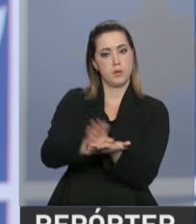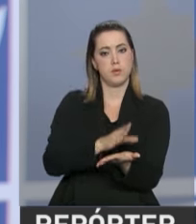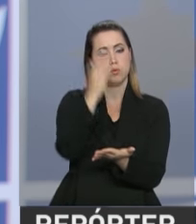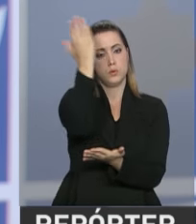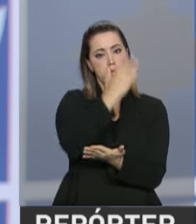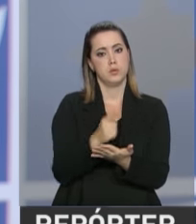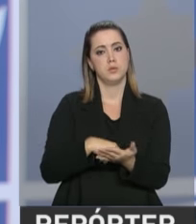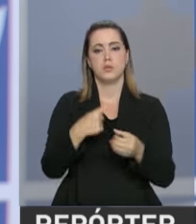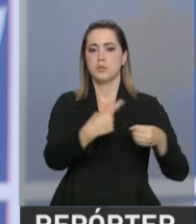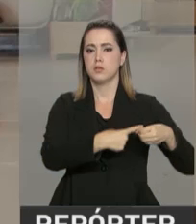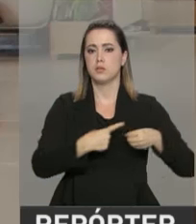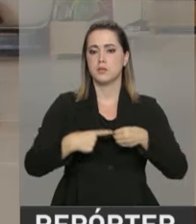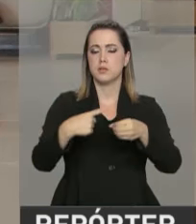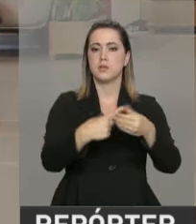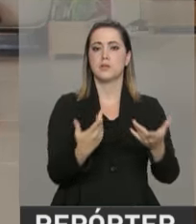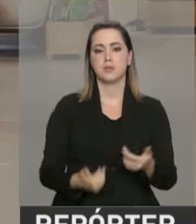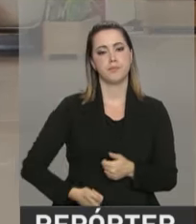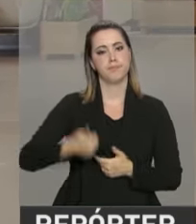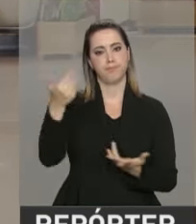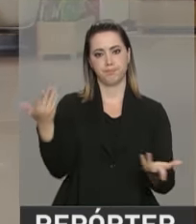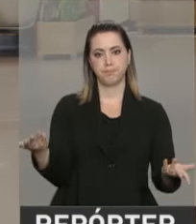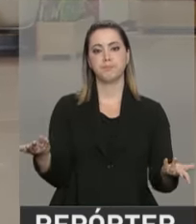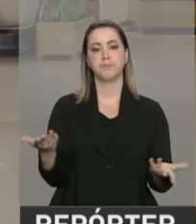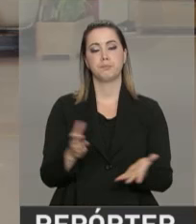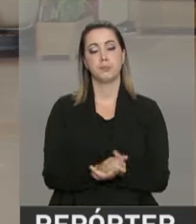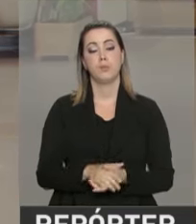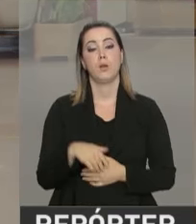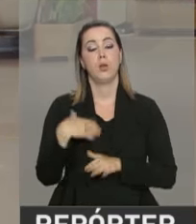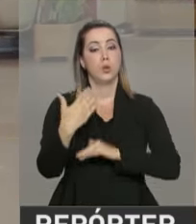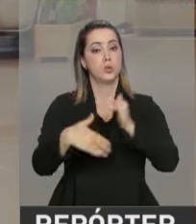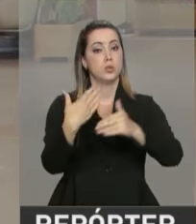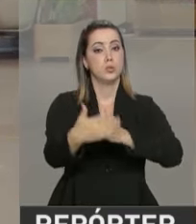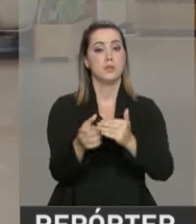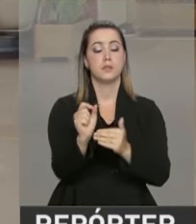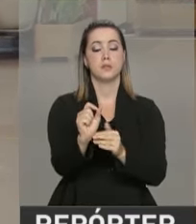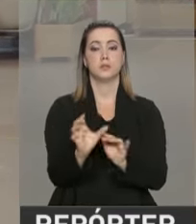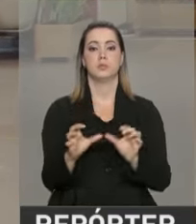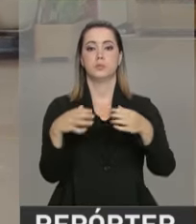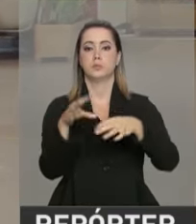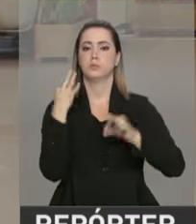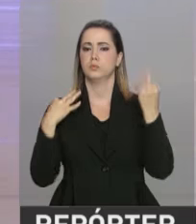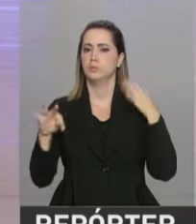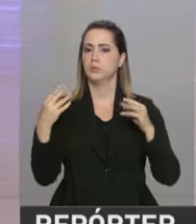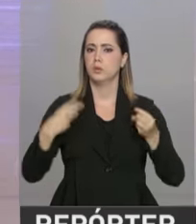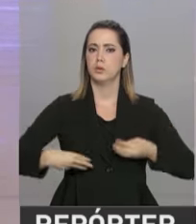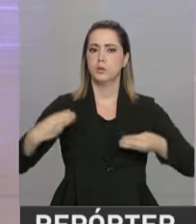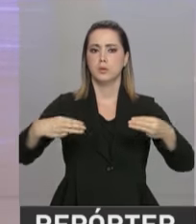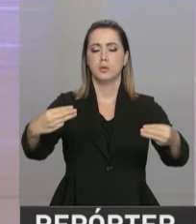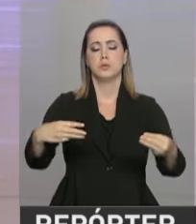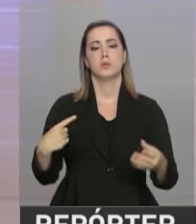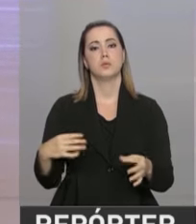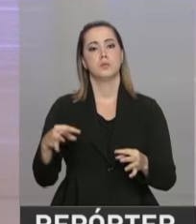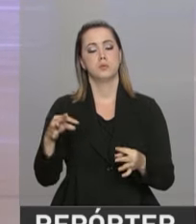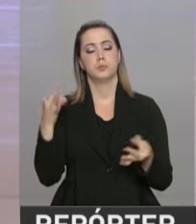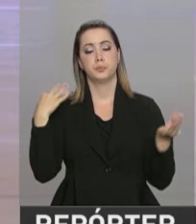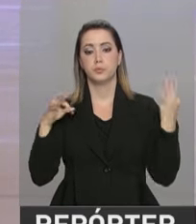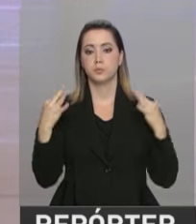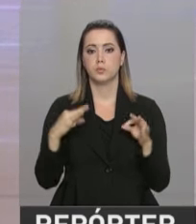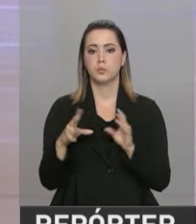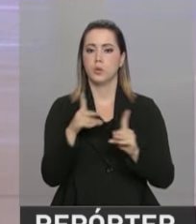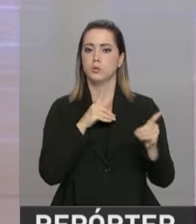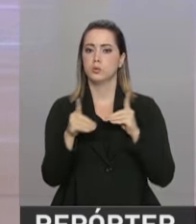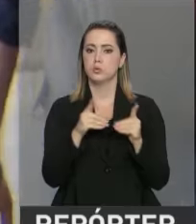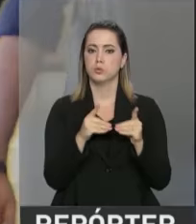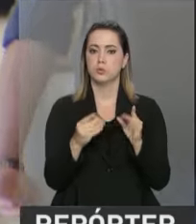cidades aí os municípios no azul e para continuar o crescimento no setor o Ministério do Turismo está discutindo um pacote